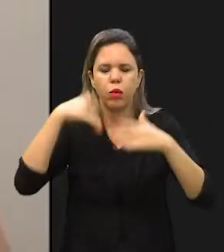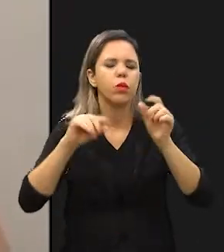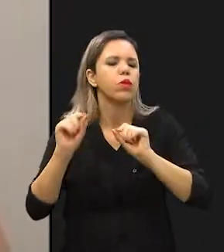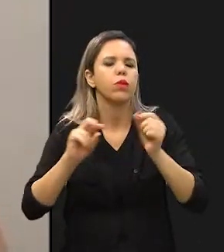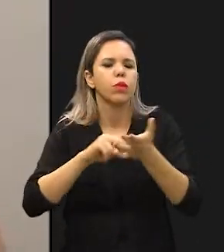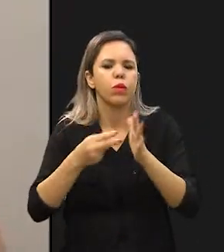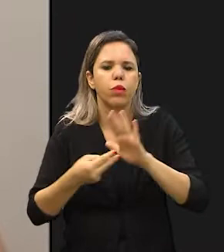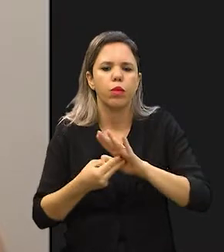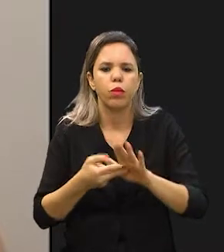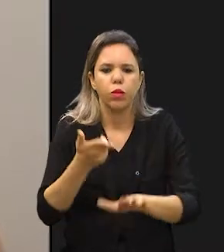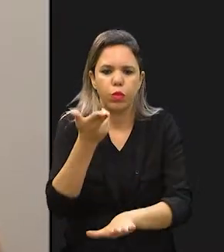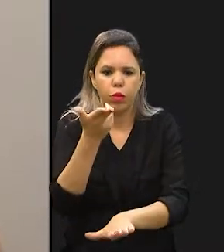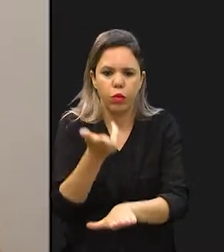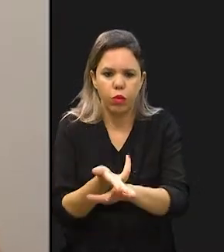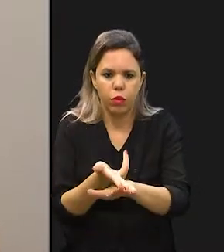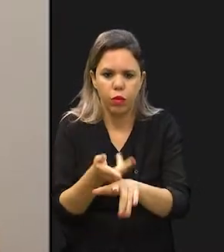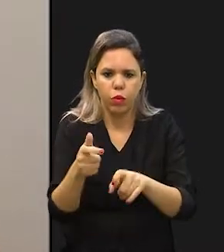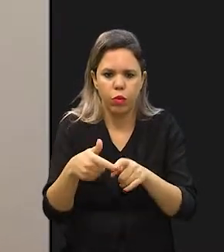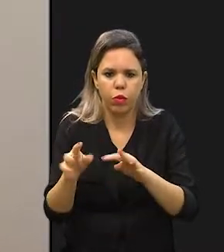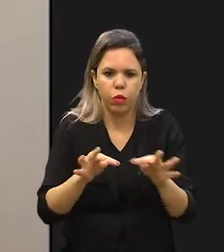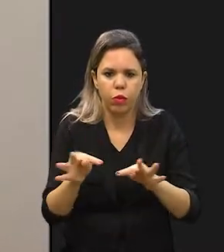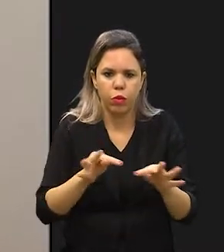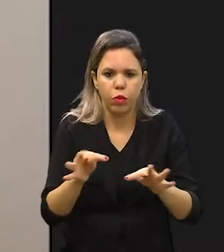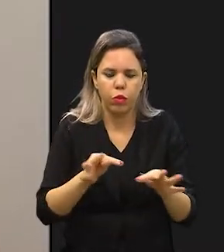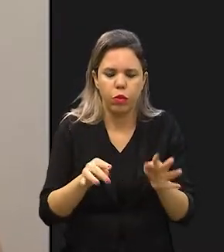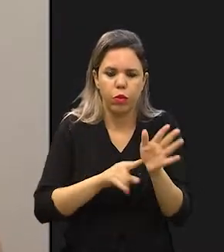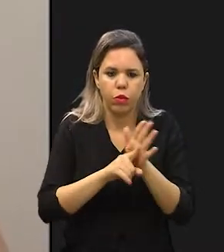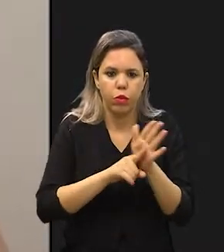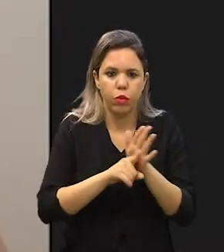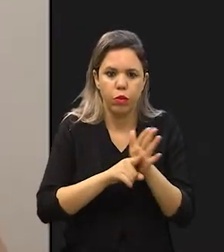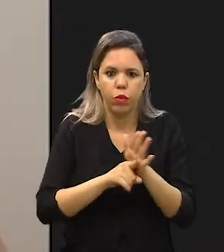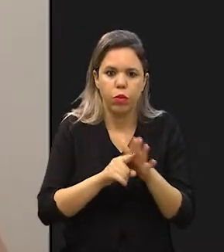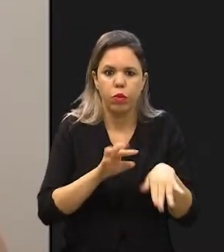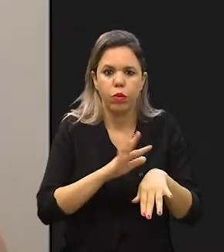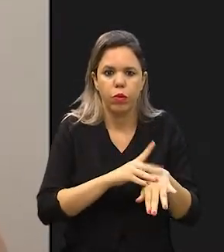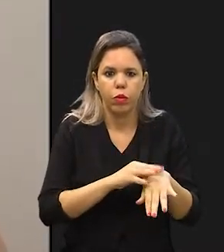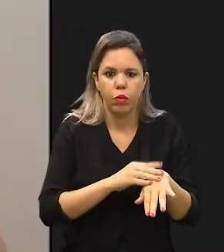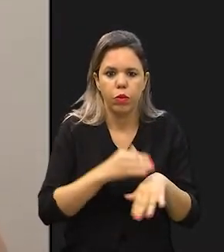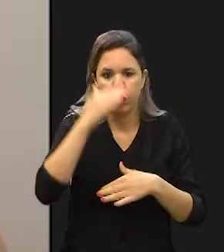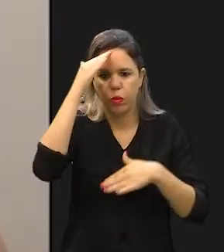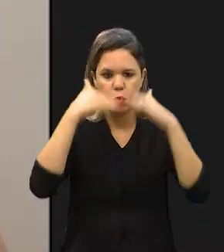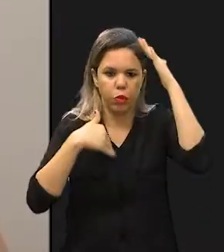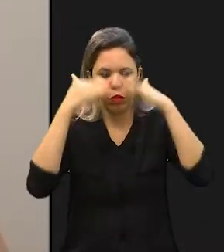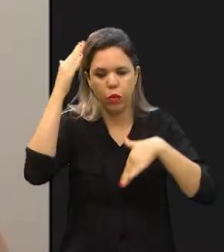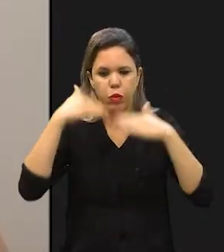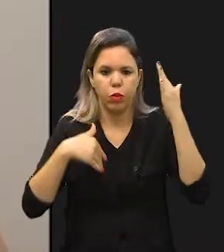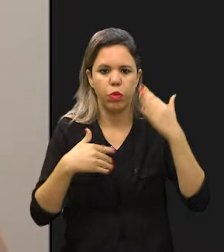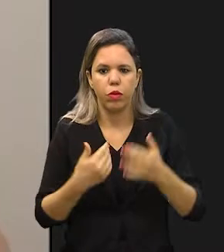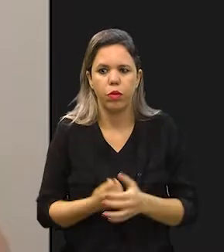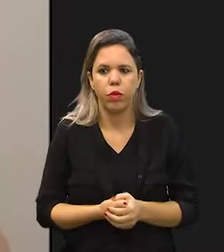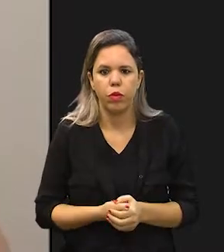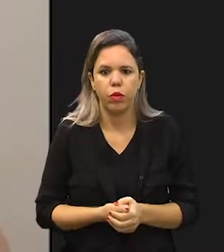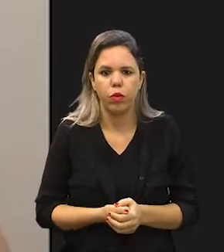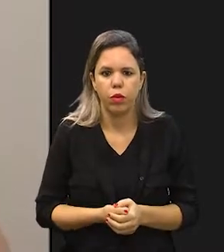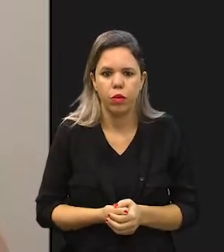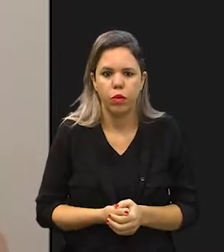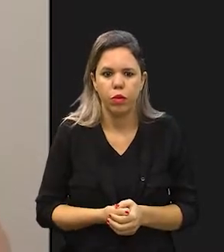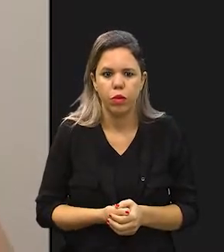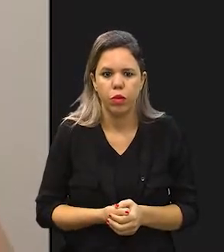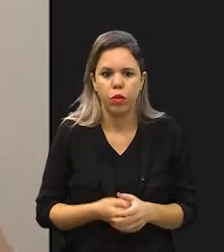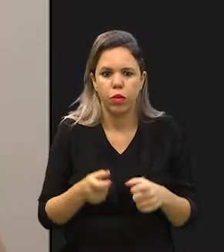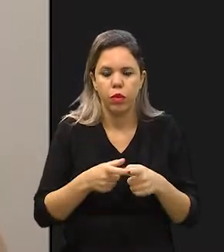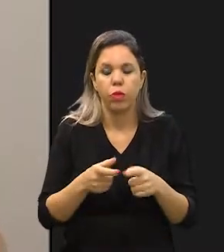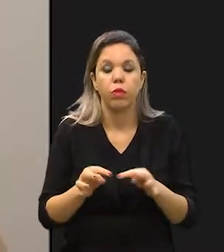Então, na psiquiatria, a gente fala dos transtornos como a gente fala das doenças nas demais